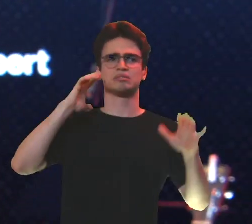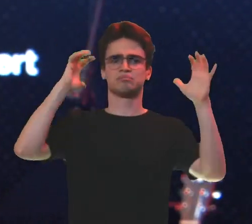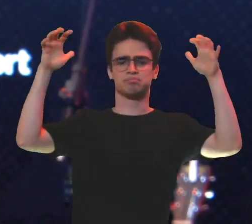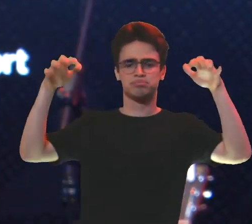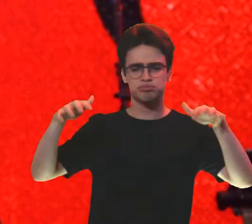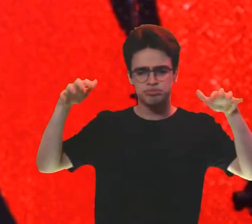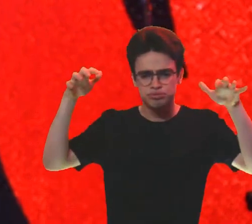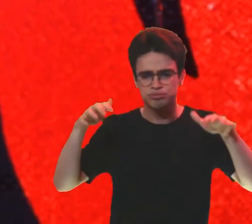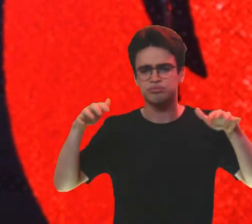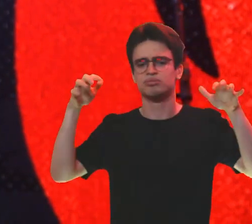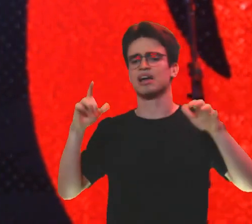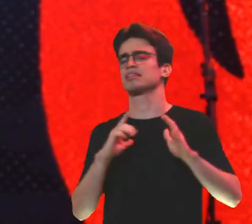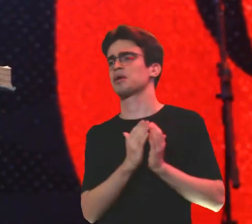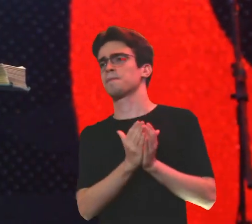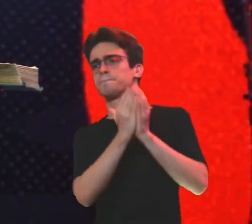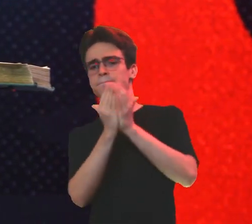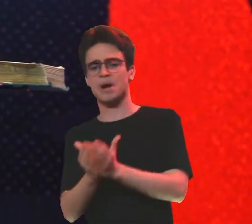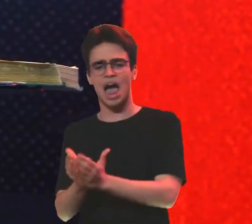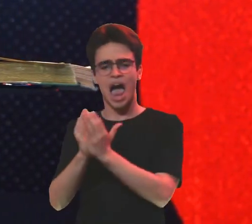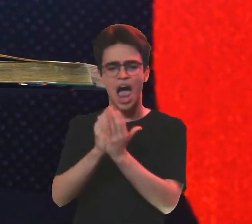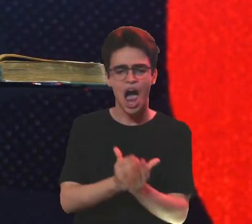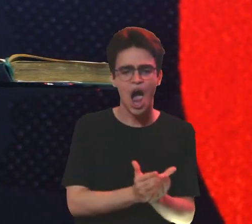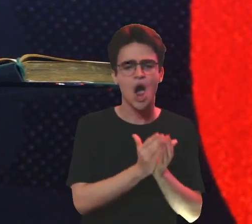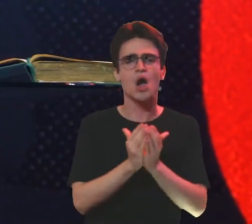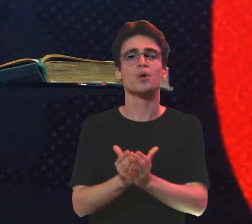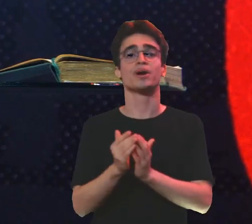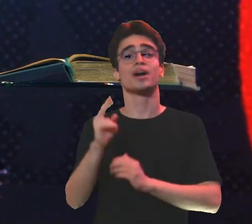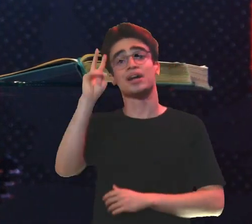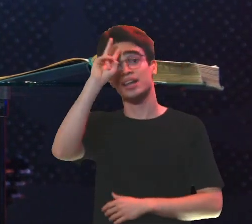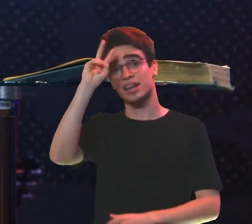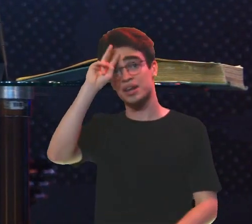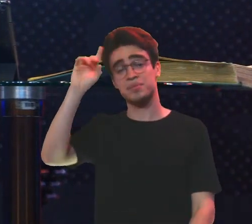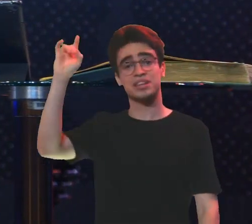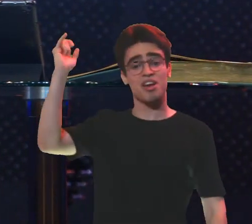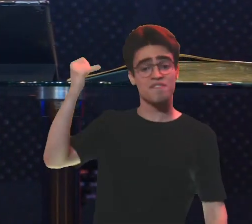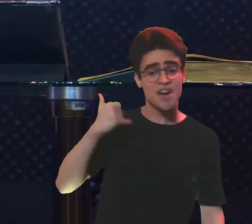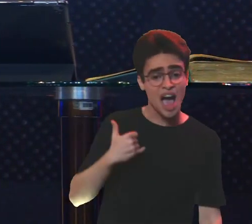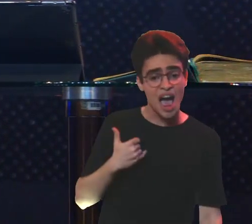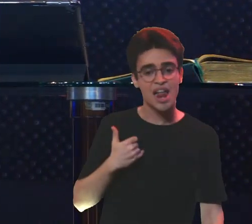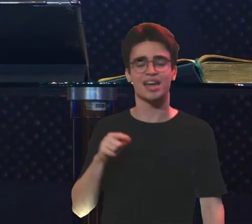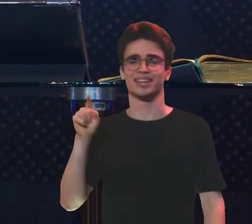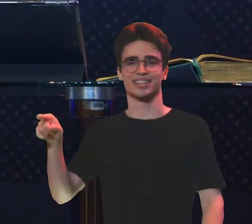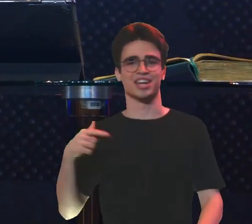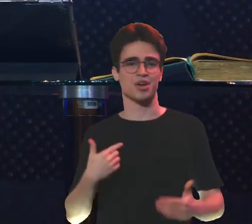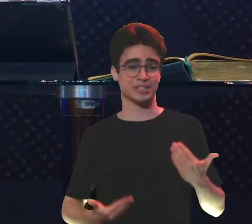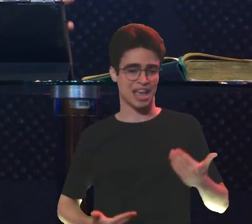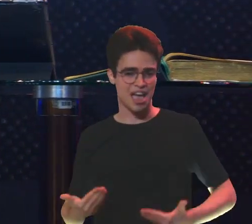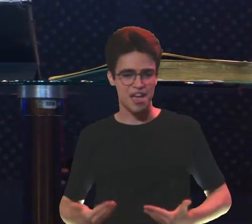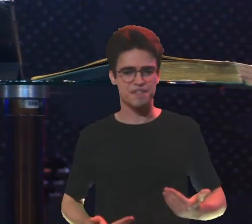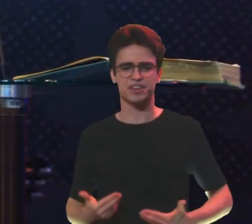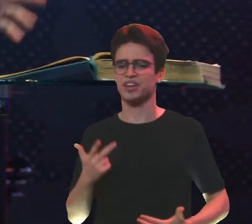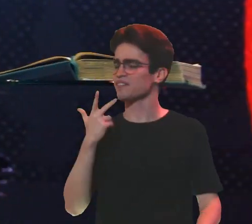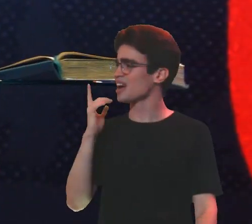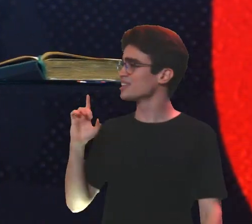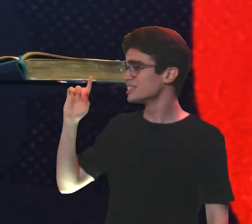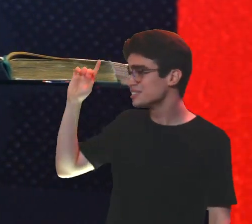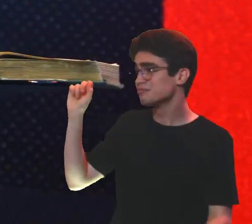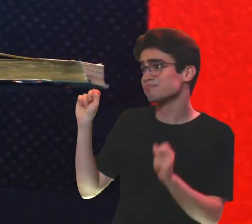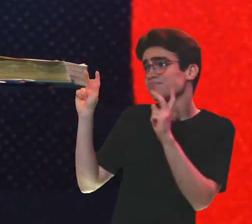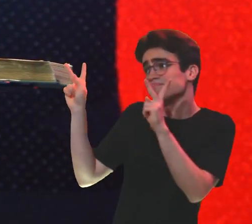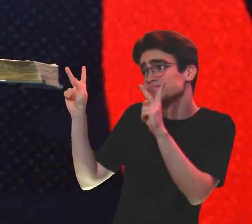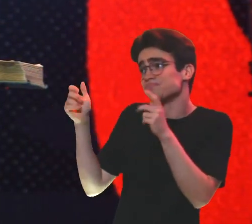tempestades, e tinha um barco, e eu lembro que Deus foi falando comigo, eu estava servindo na conferência, e falei, Deus, tá bom,